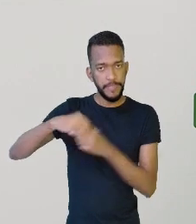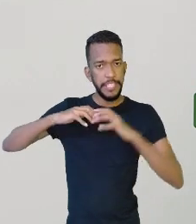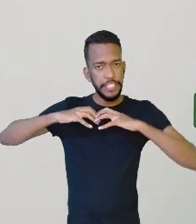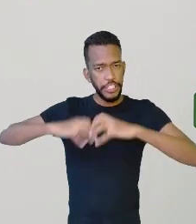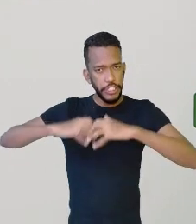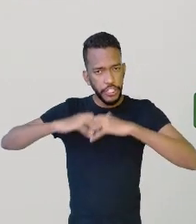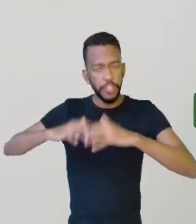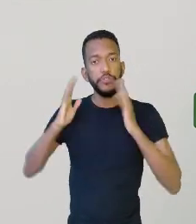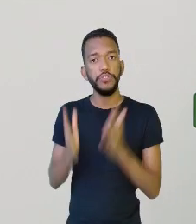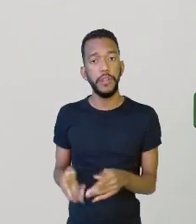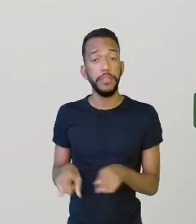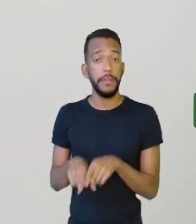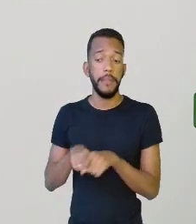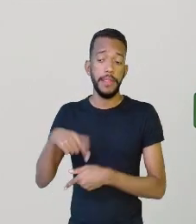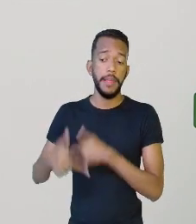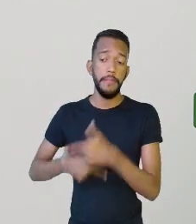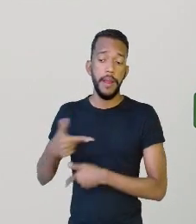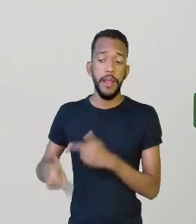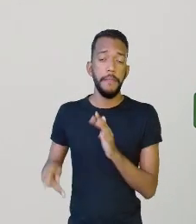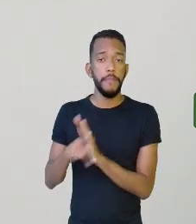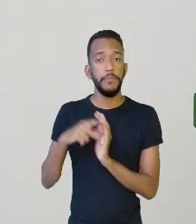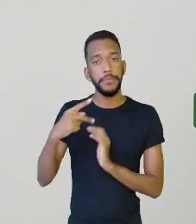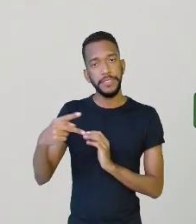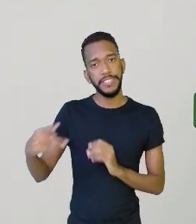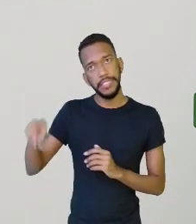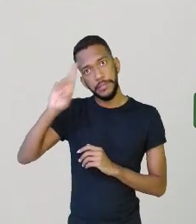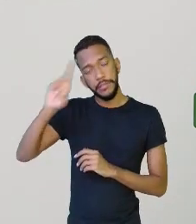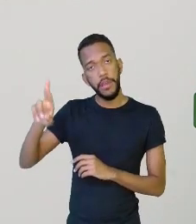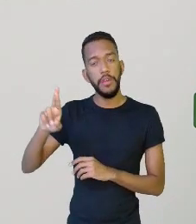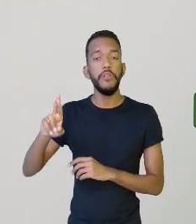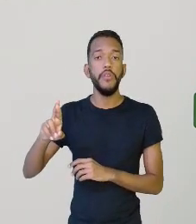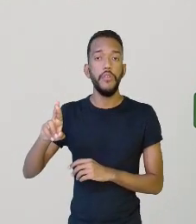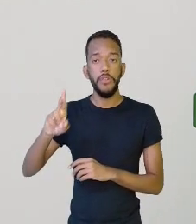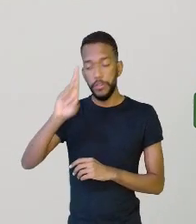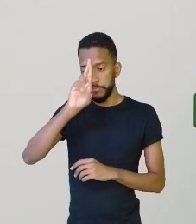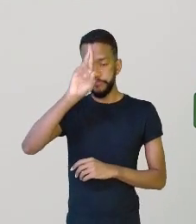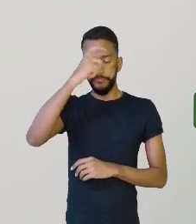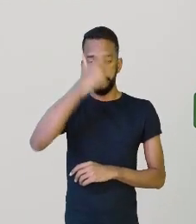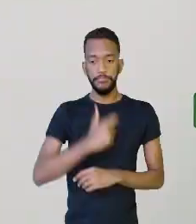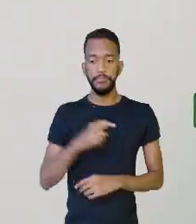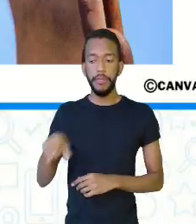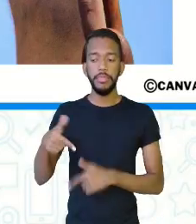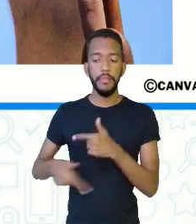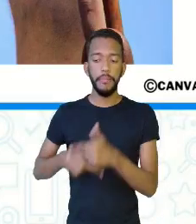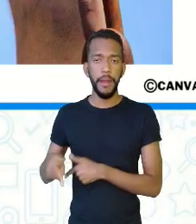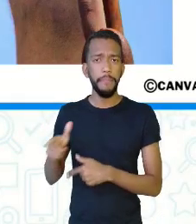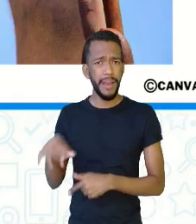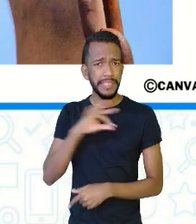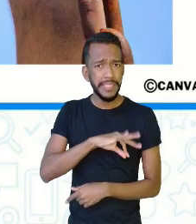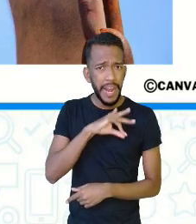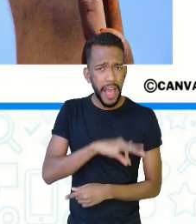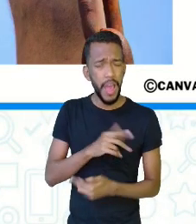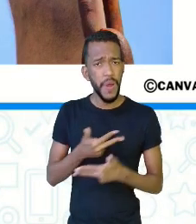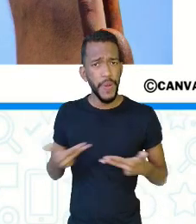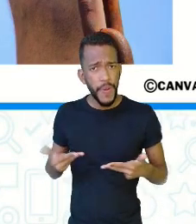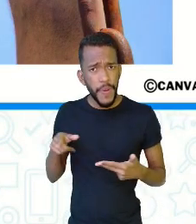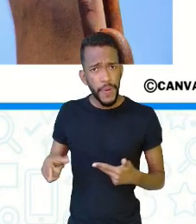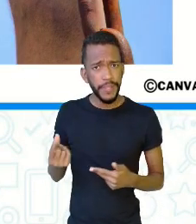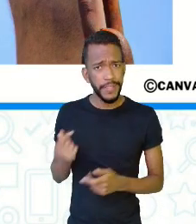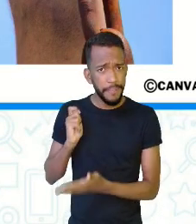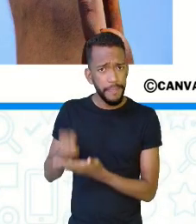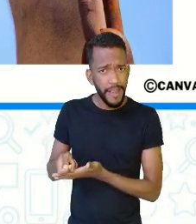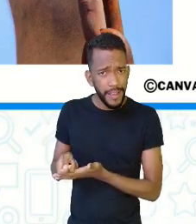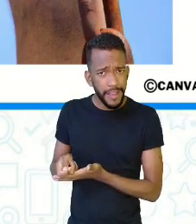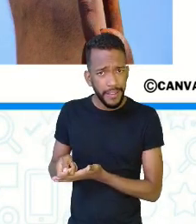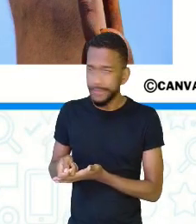engenhos, que trabalhavam para os senhores de engenho. Eles trabalhavam, mas recebiam salário? Eles ganhavam por